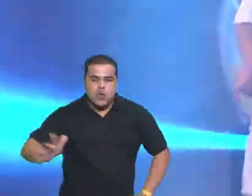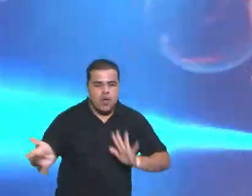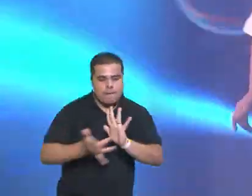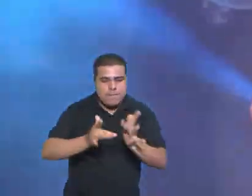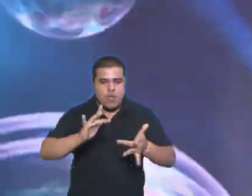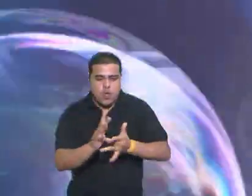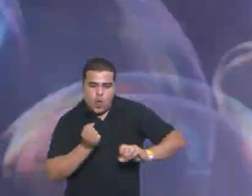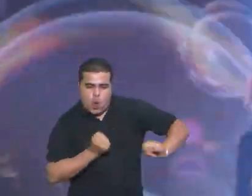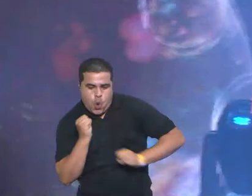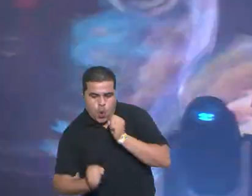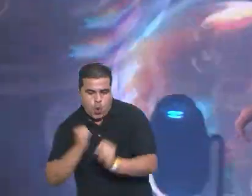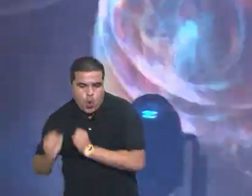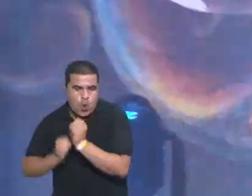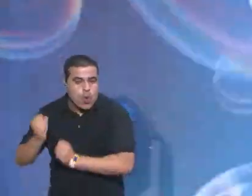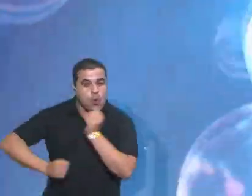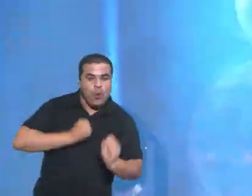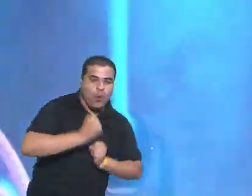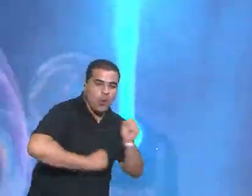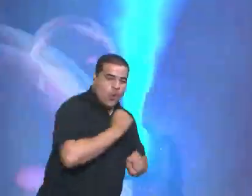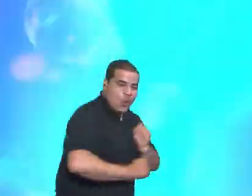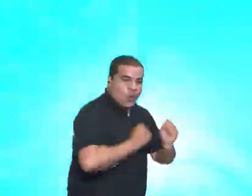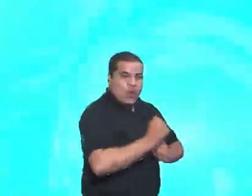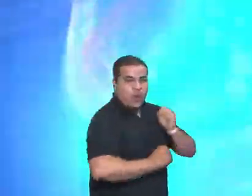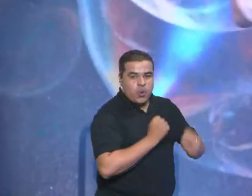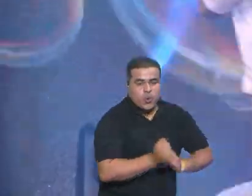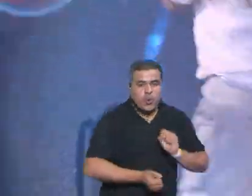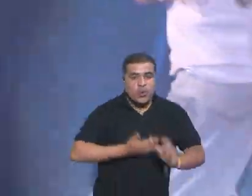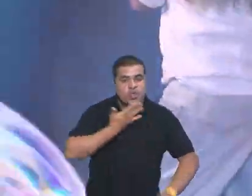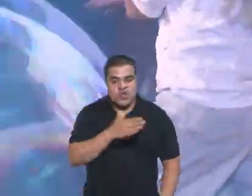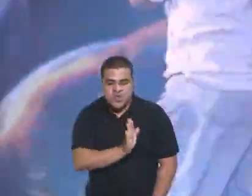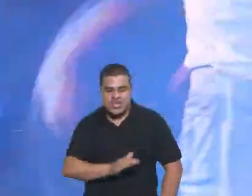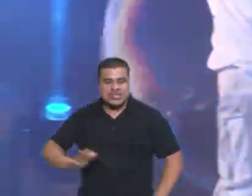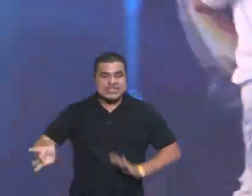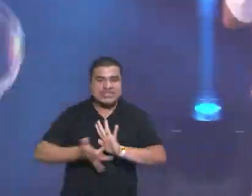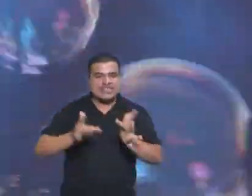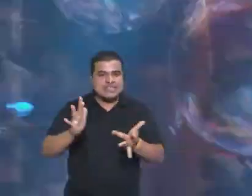corre para cá corre para lá criança